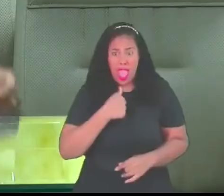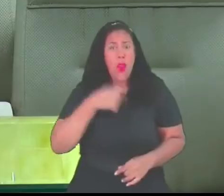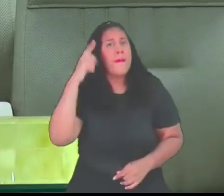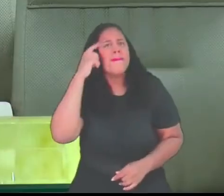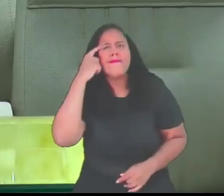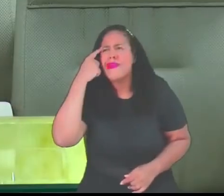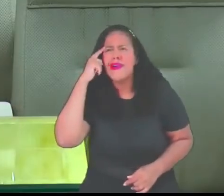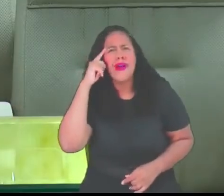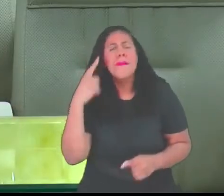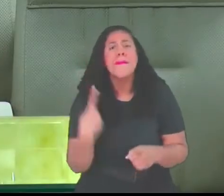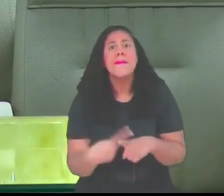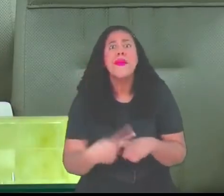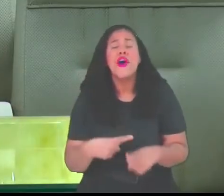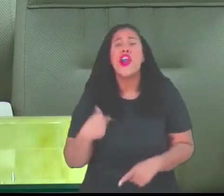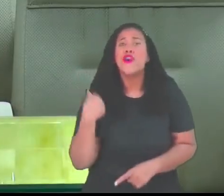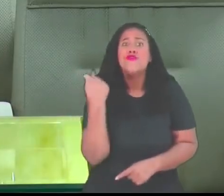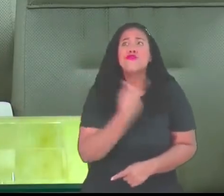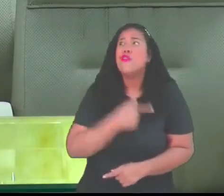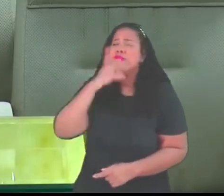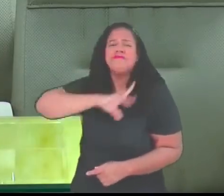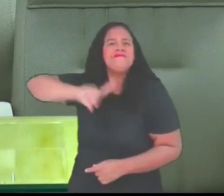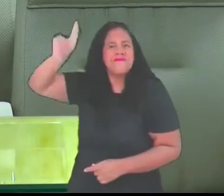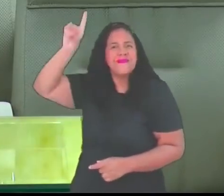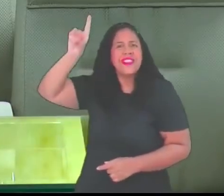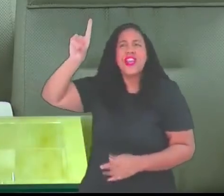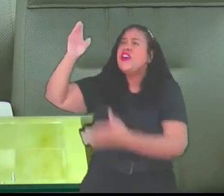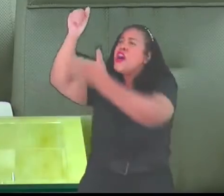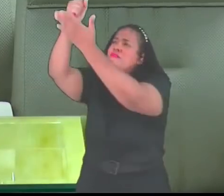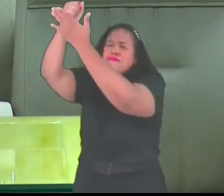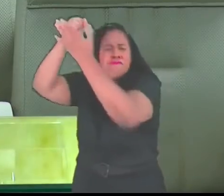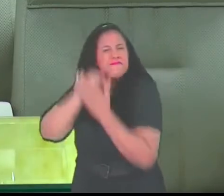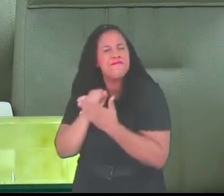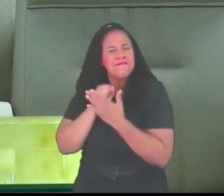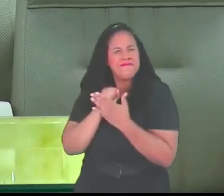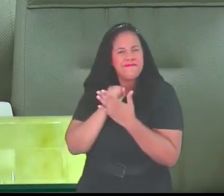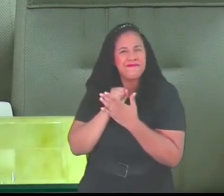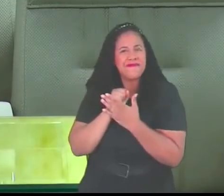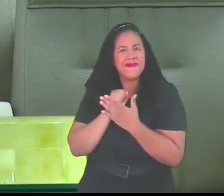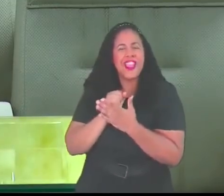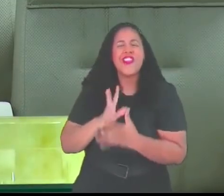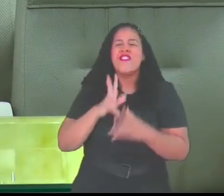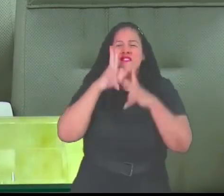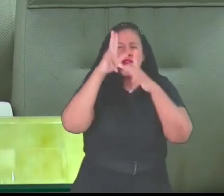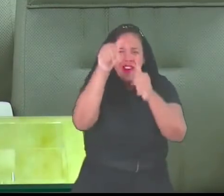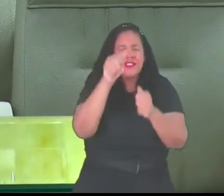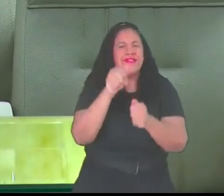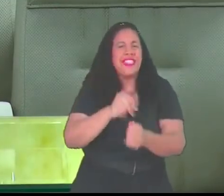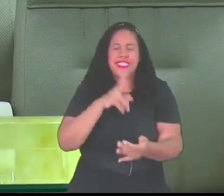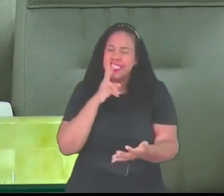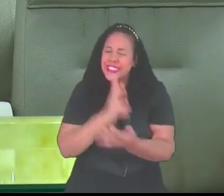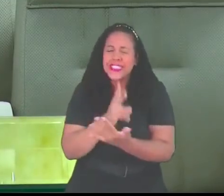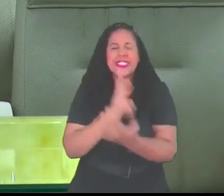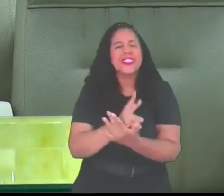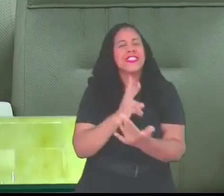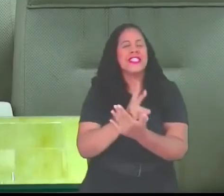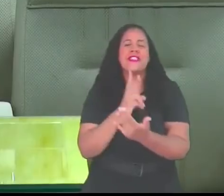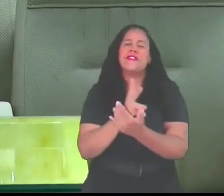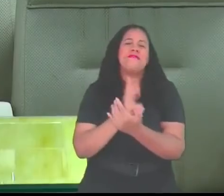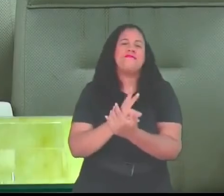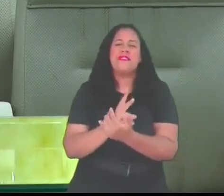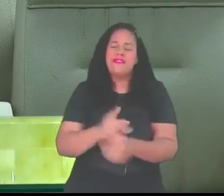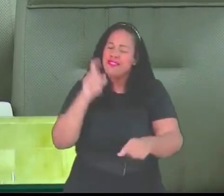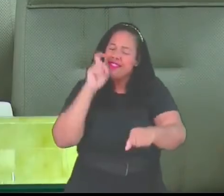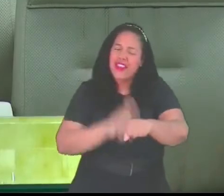preocupado, porque o nosso Deus é o nosso refúgio e fortaleza, socorro bem